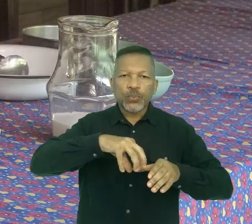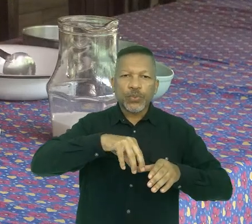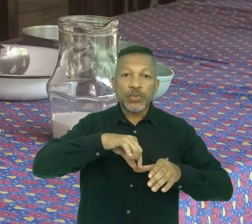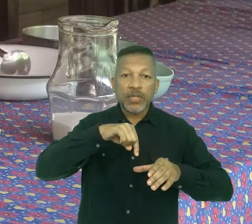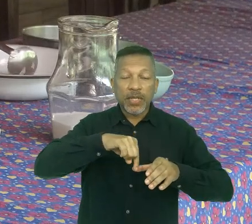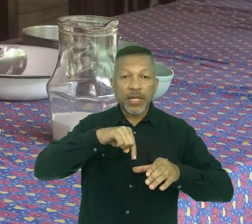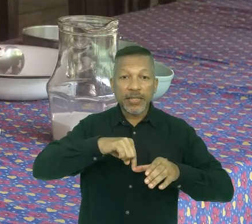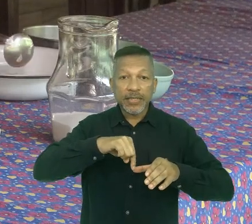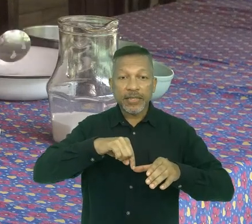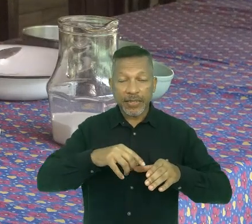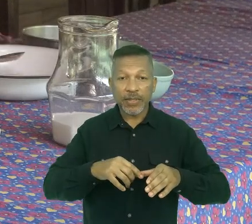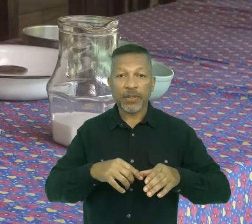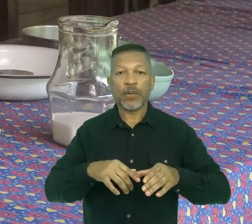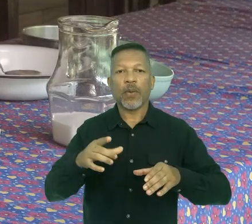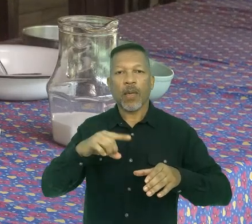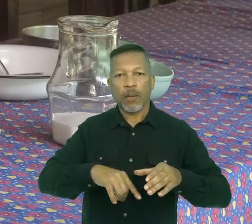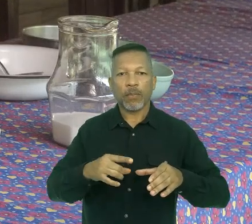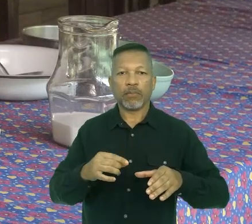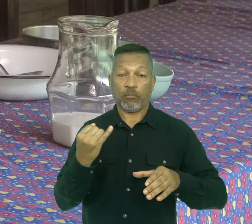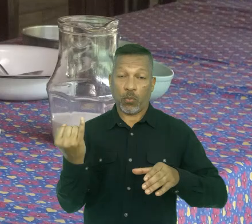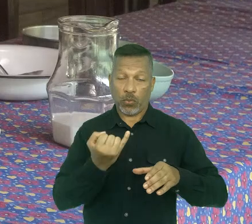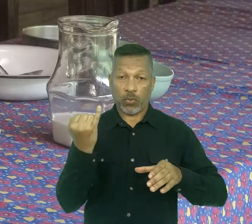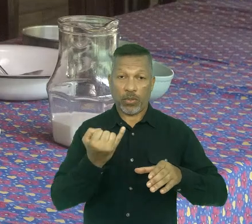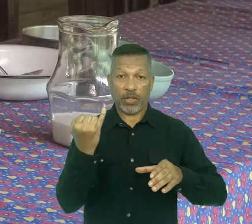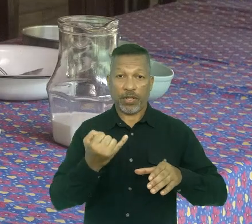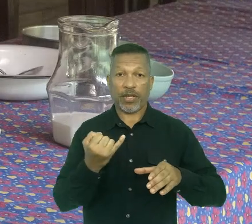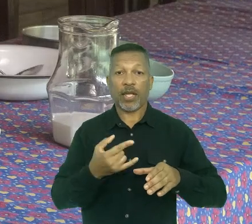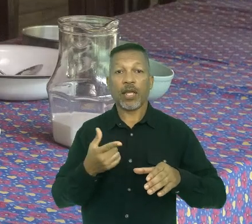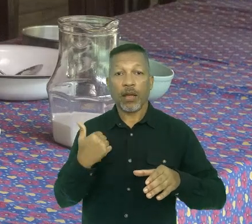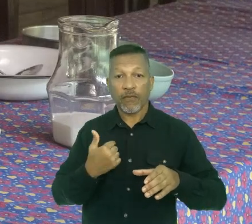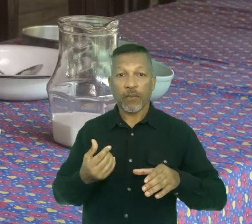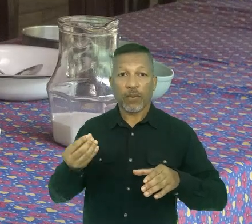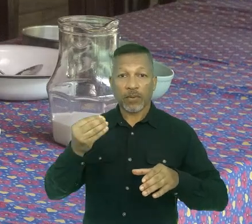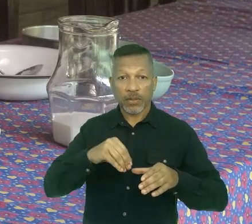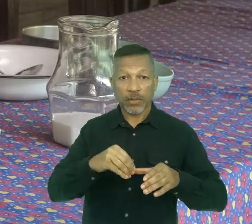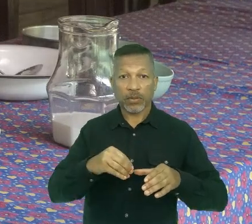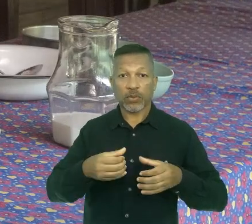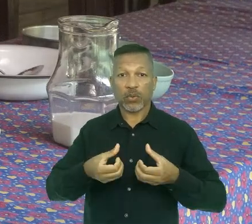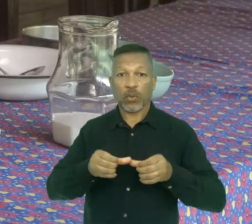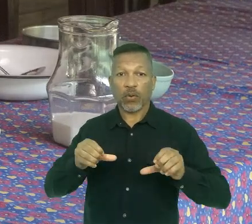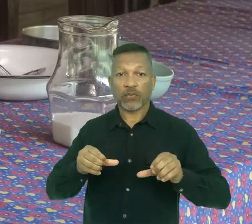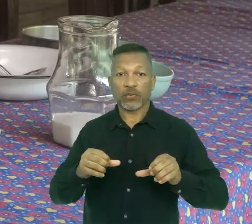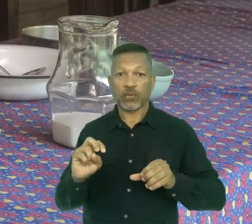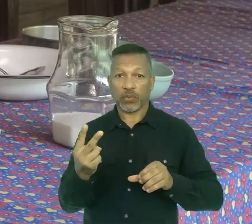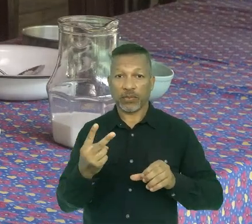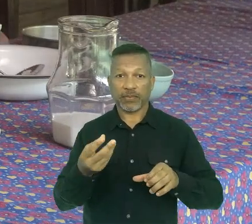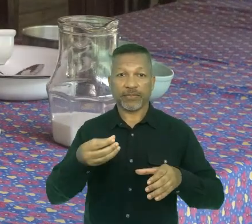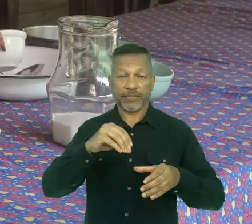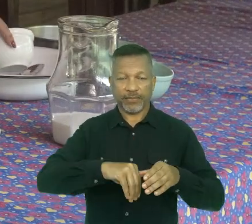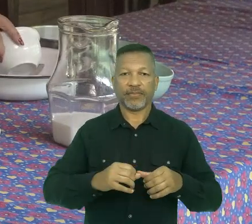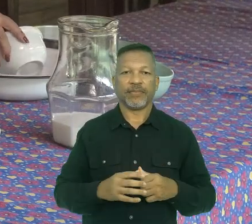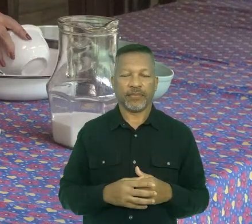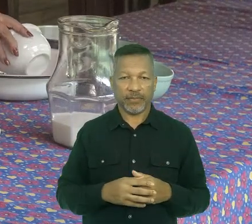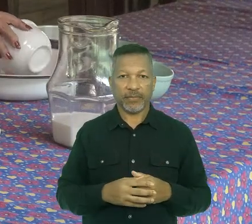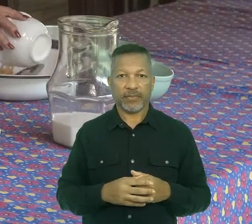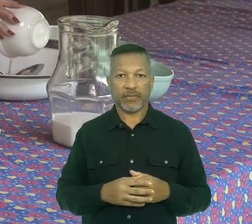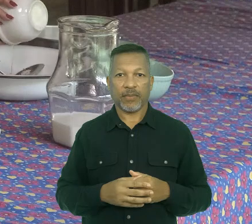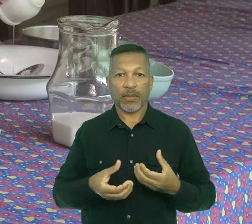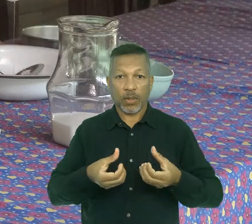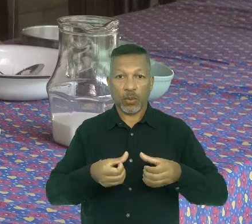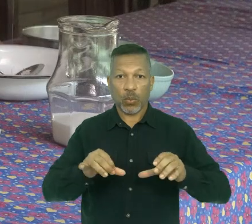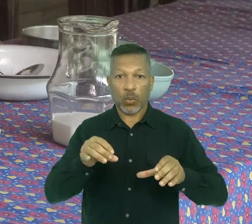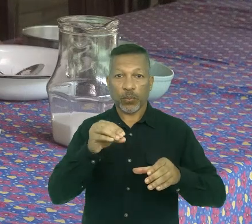buraquinho aqui no meio, isso é muito importante. Eu vou colocar os ovos. Colocando